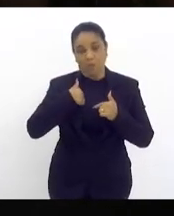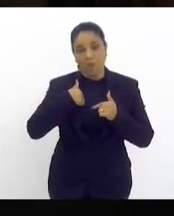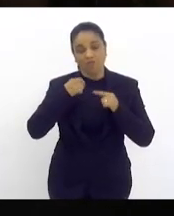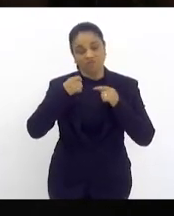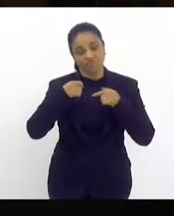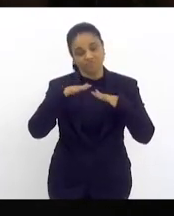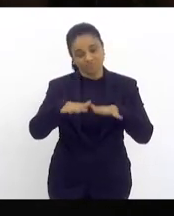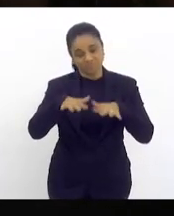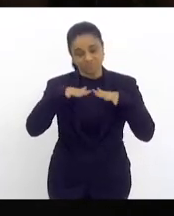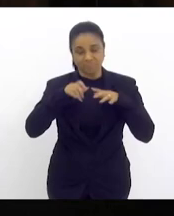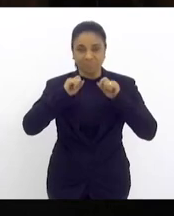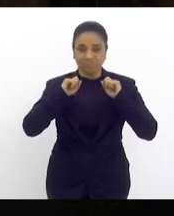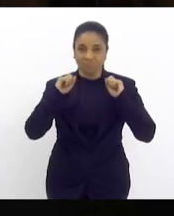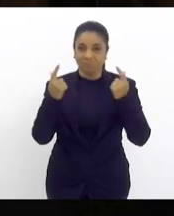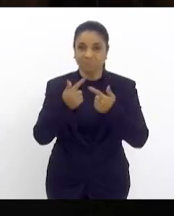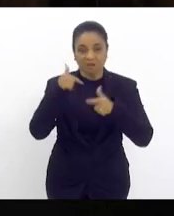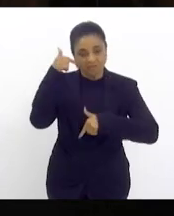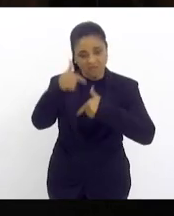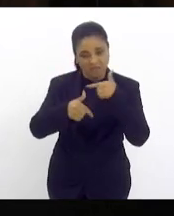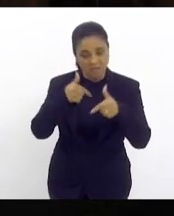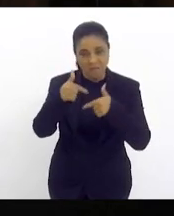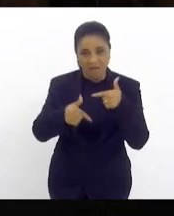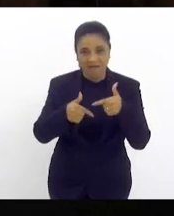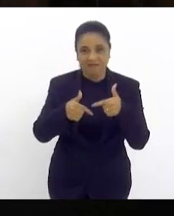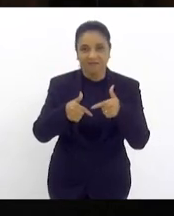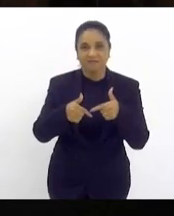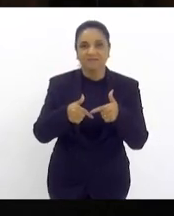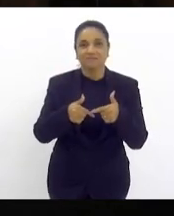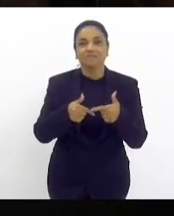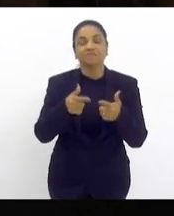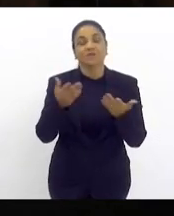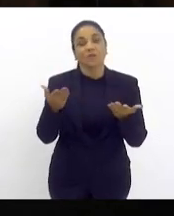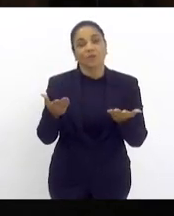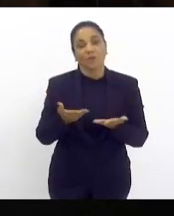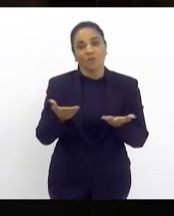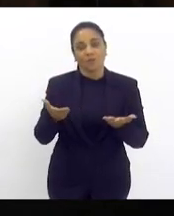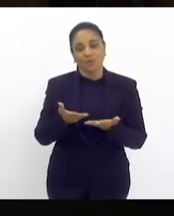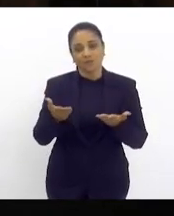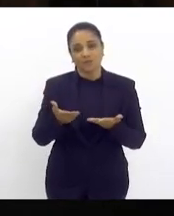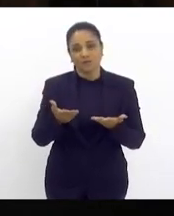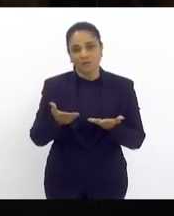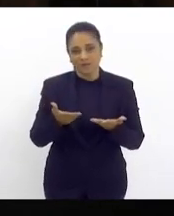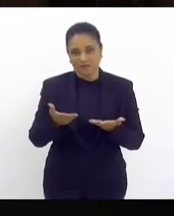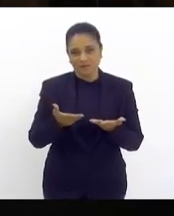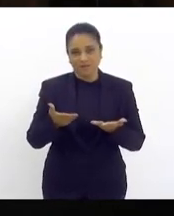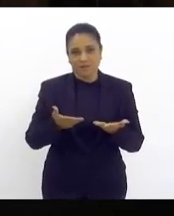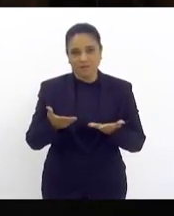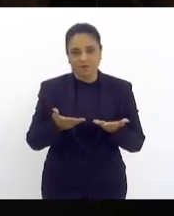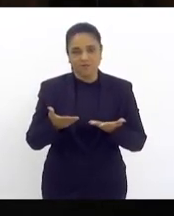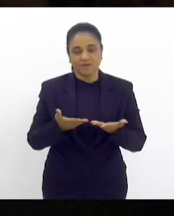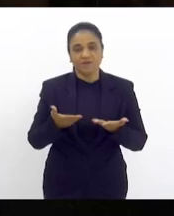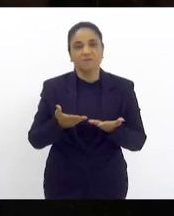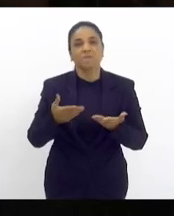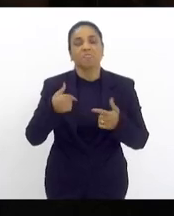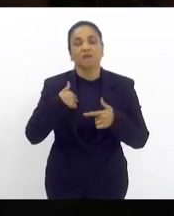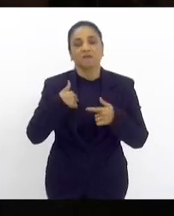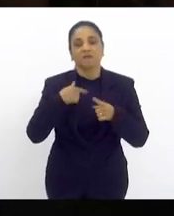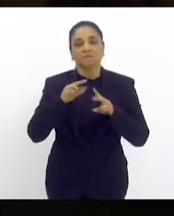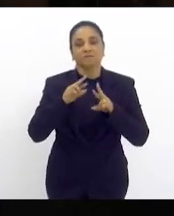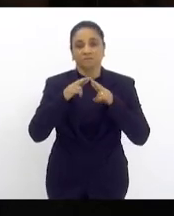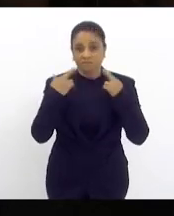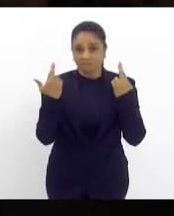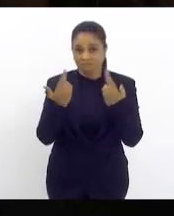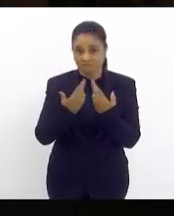ação parlamentar quero dizer que hoje meu mandato esteve reunido